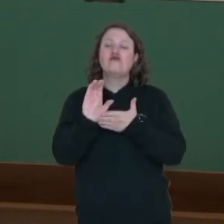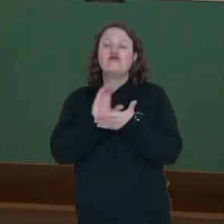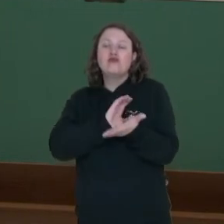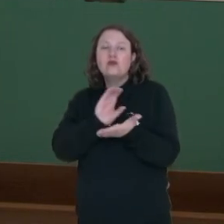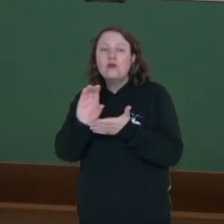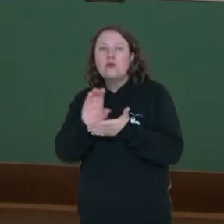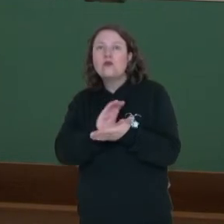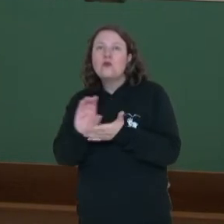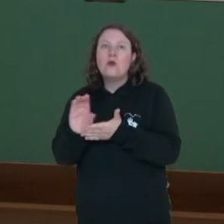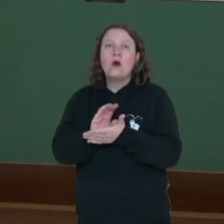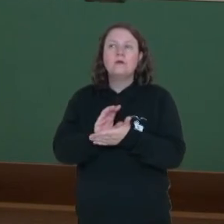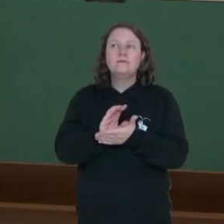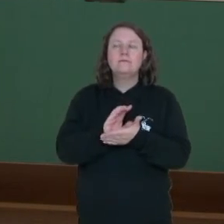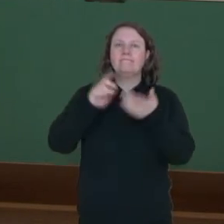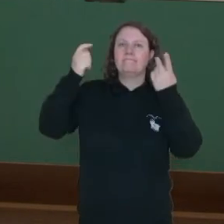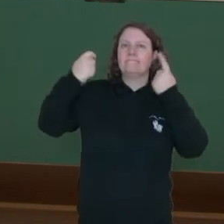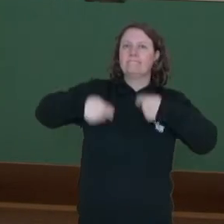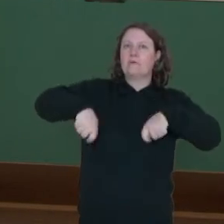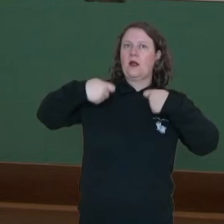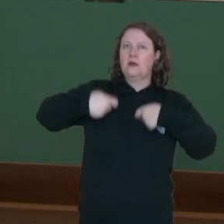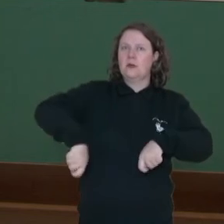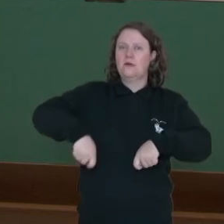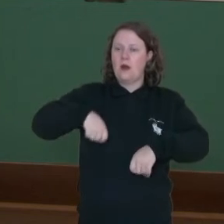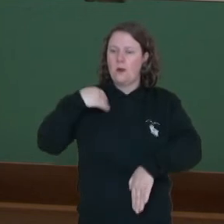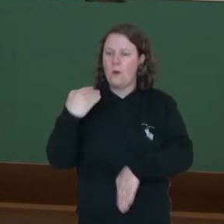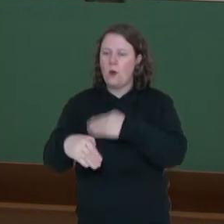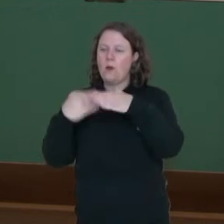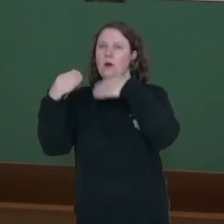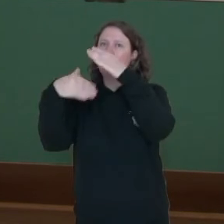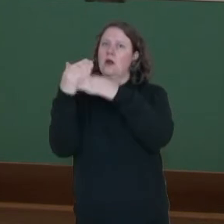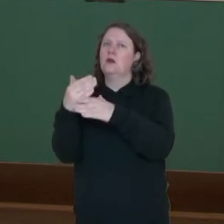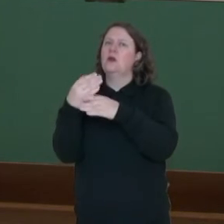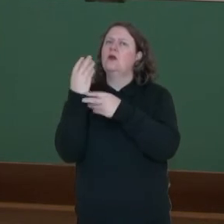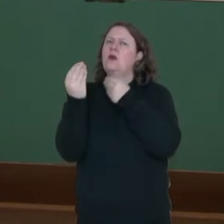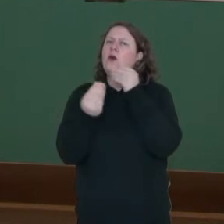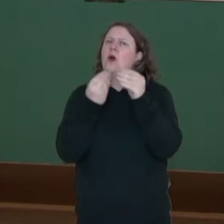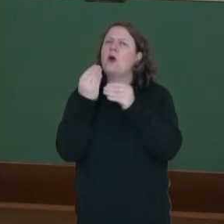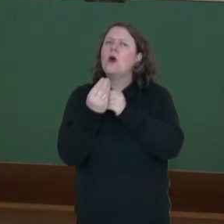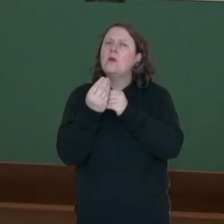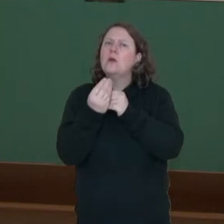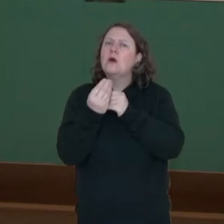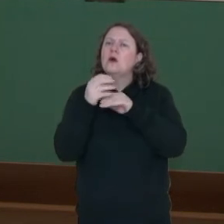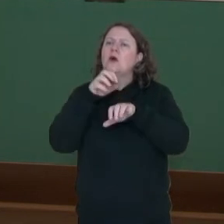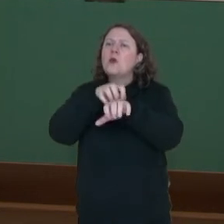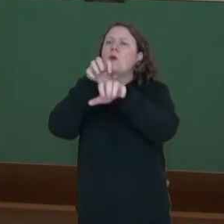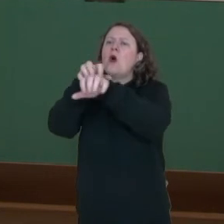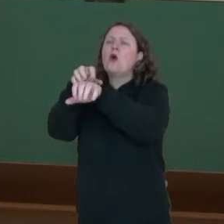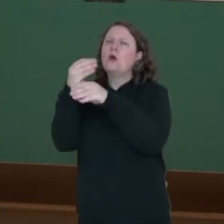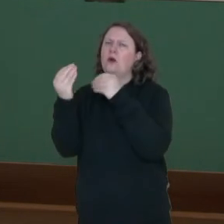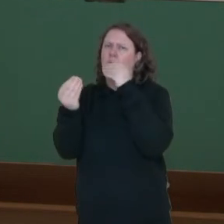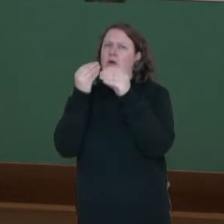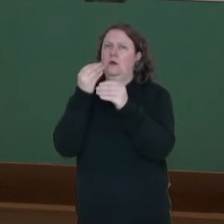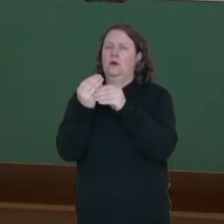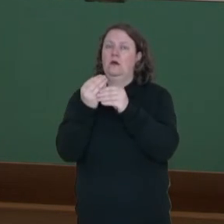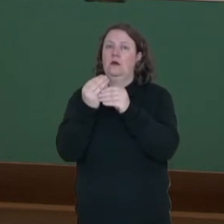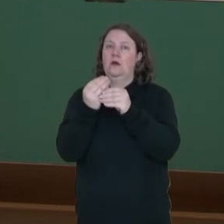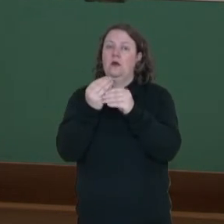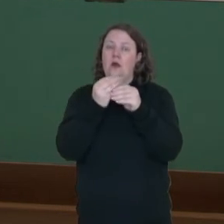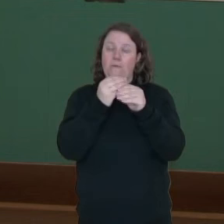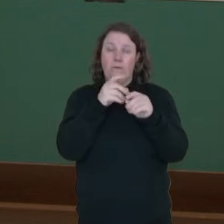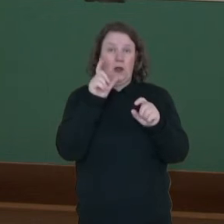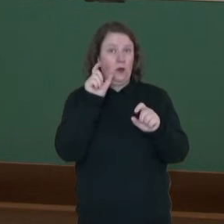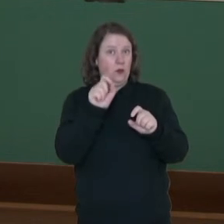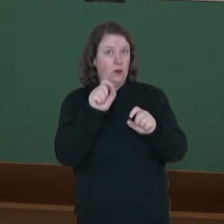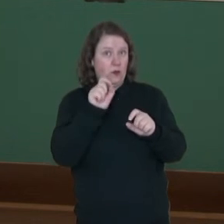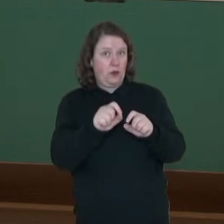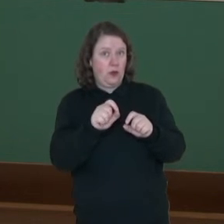a necessidade de aprimorar o transporte dessa mercadoria tão importante, né? Ele passa a ser produzido mais